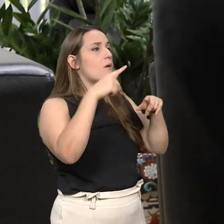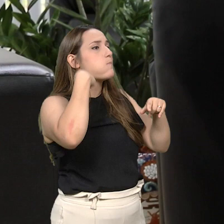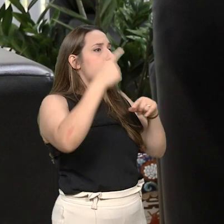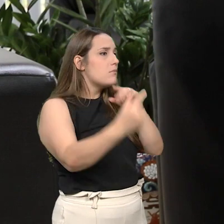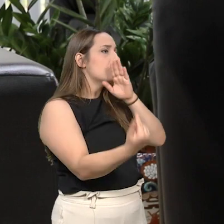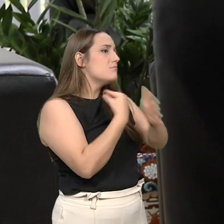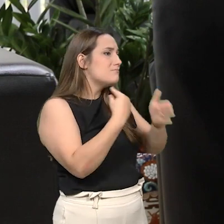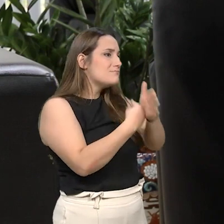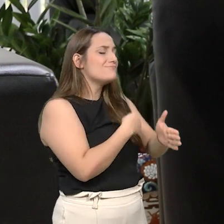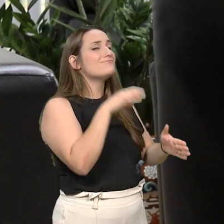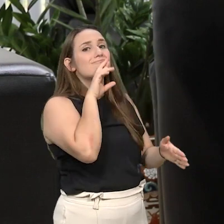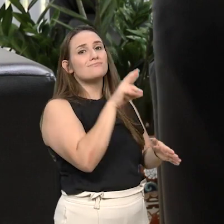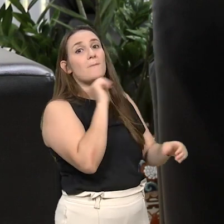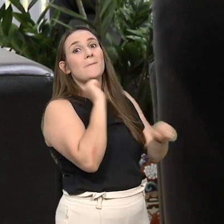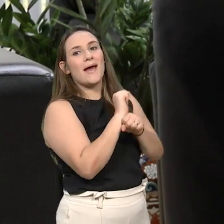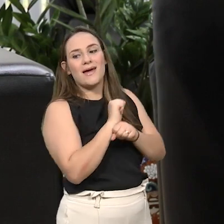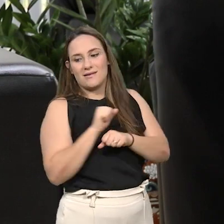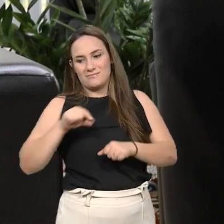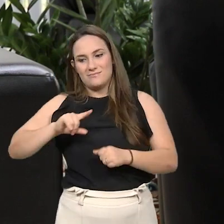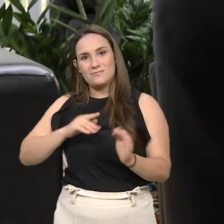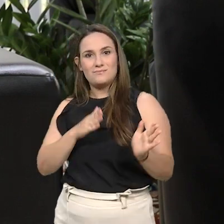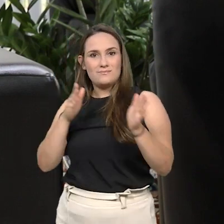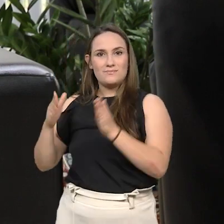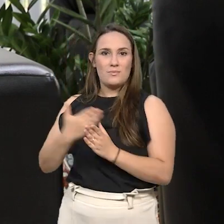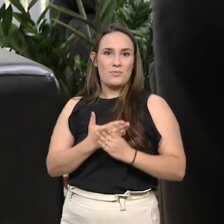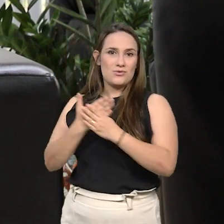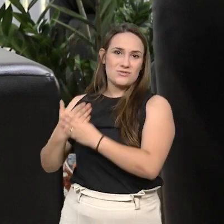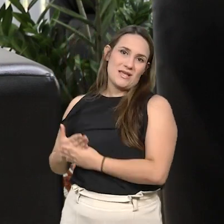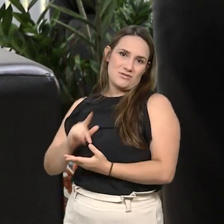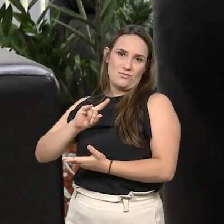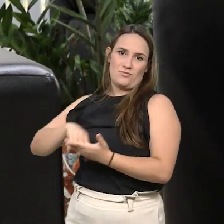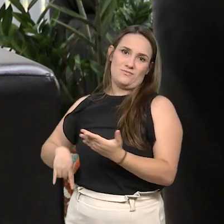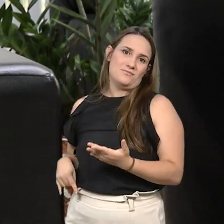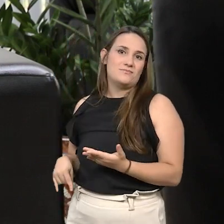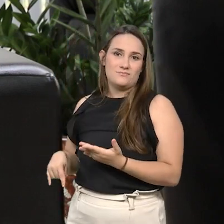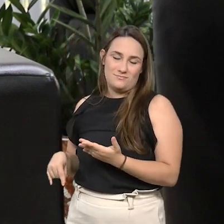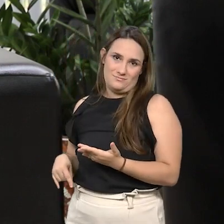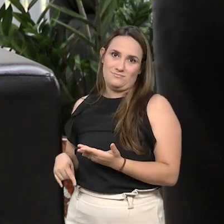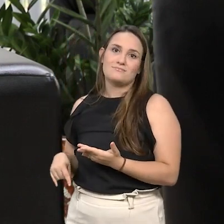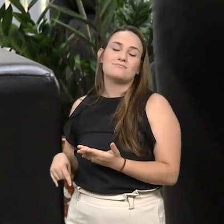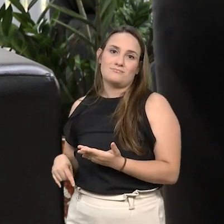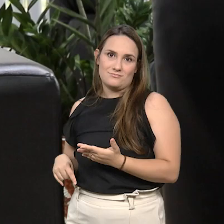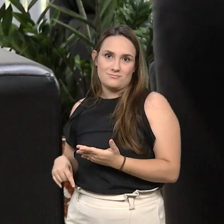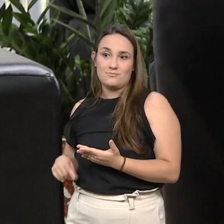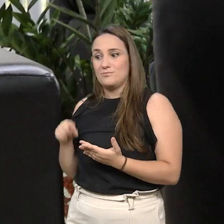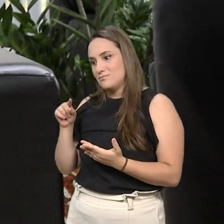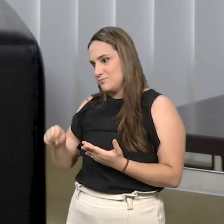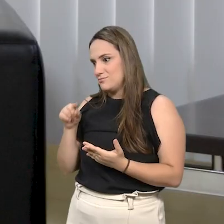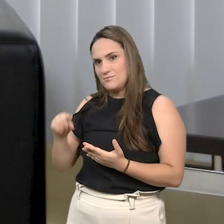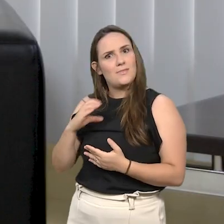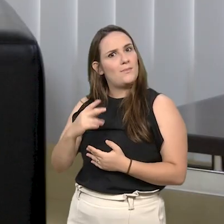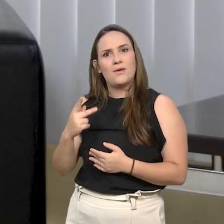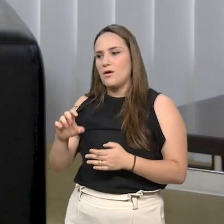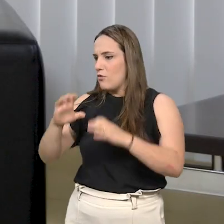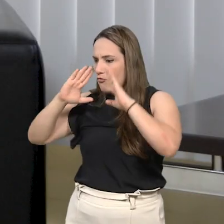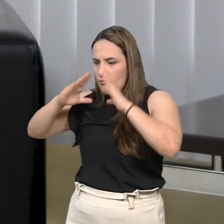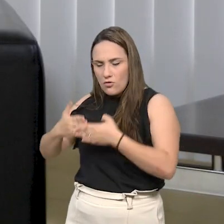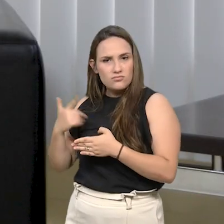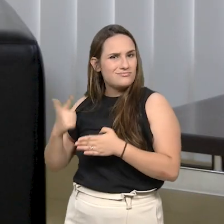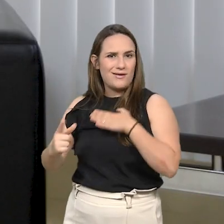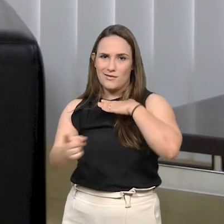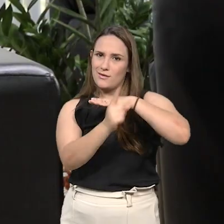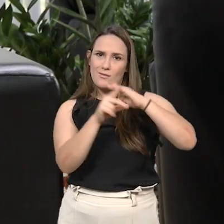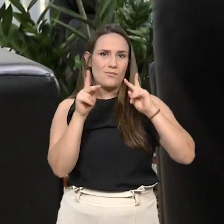demanda outro tipo de atividade. Mas naquelas atividades que estão dentro da Central de Processamento Eletrônico, são feitas com hiperfoco.